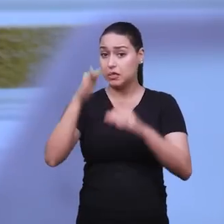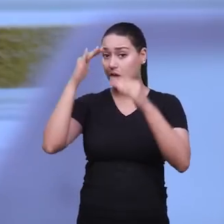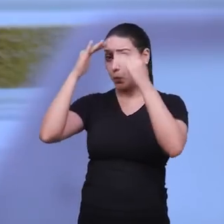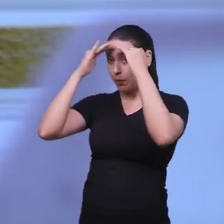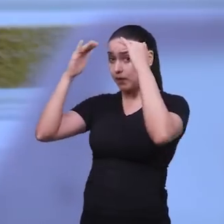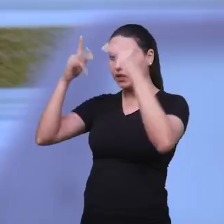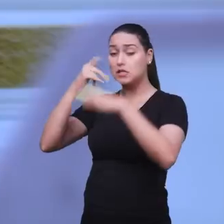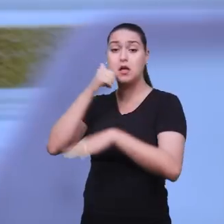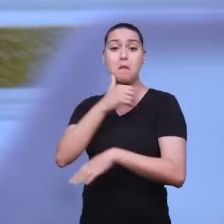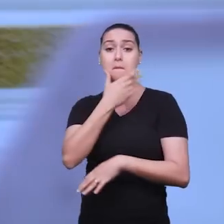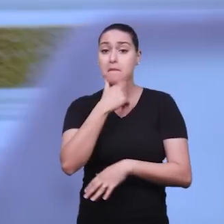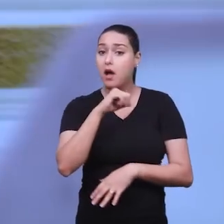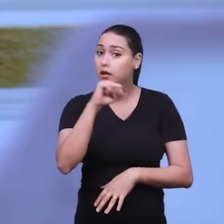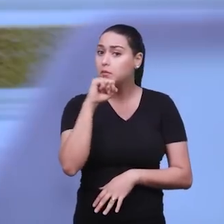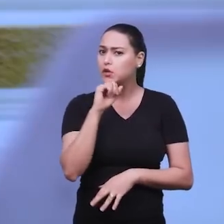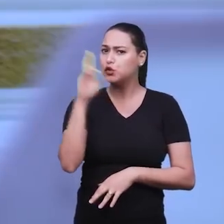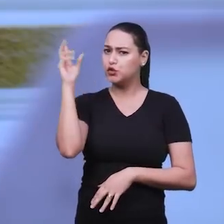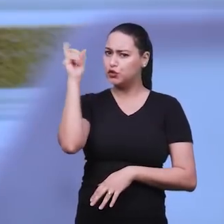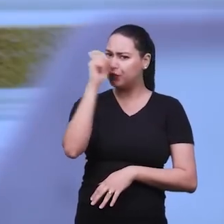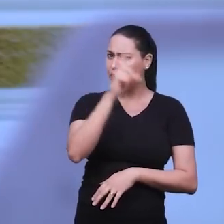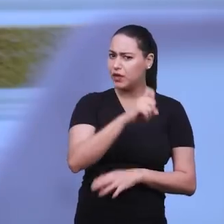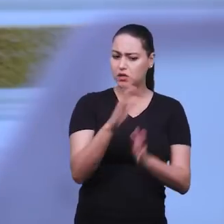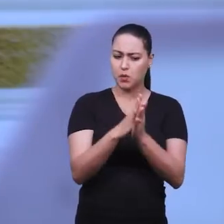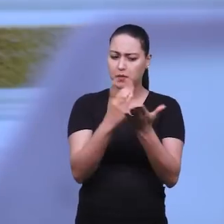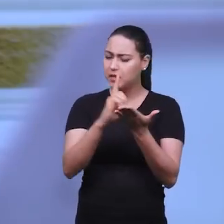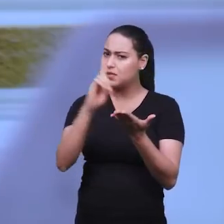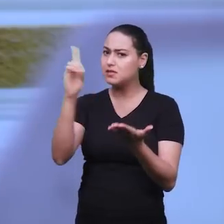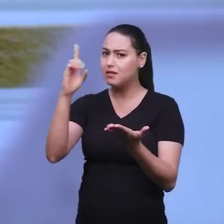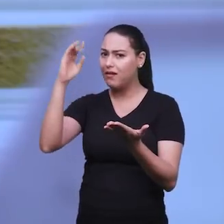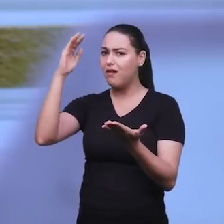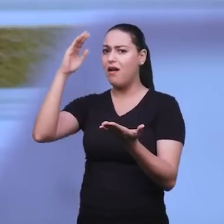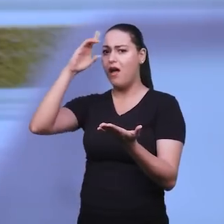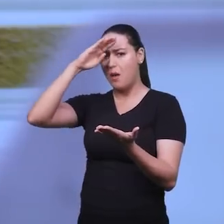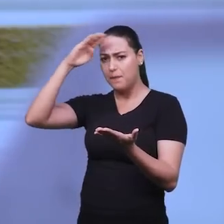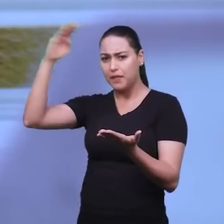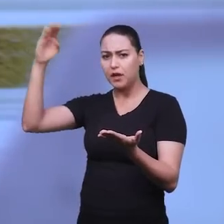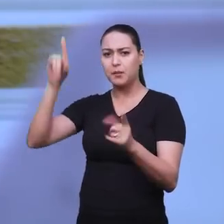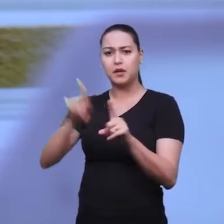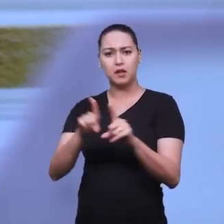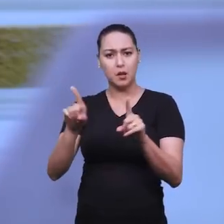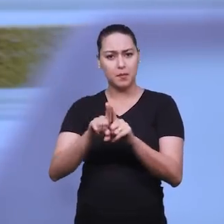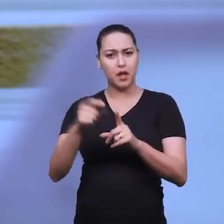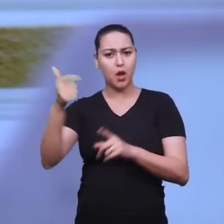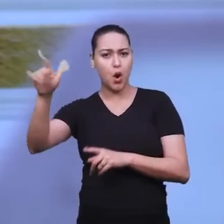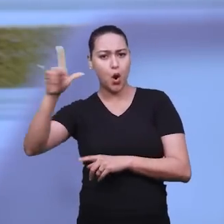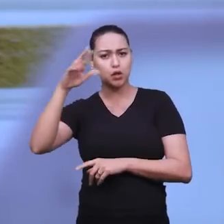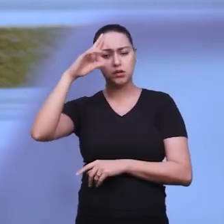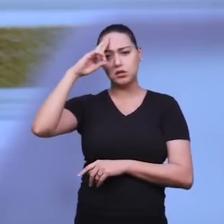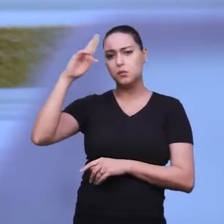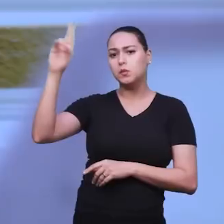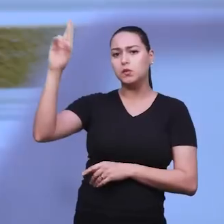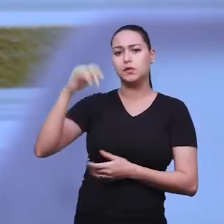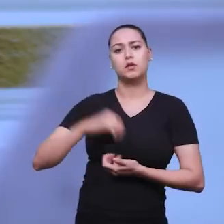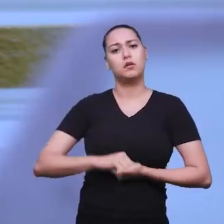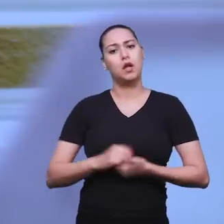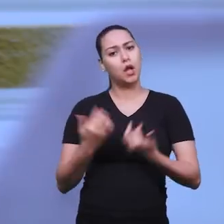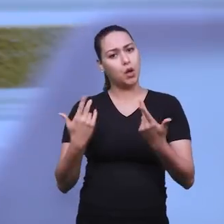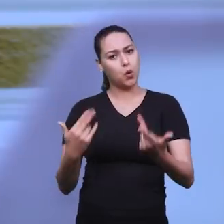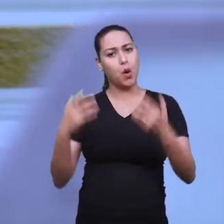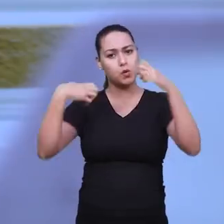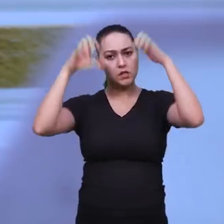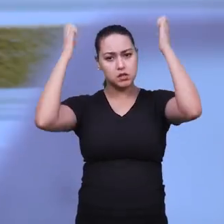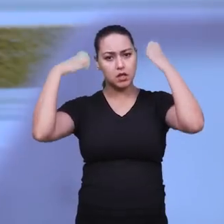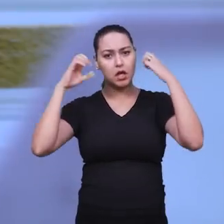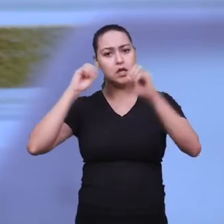não obedece aos pais dificilmente vai obedecer à Bíblia e às demais autoridades, como fez Esther.